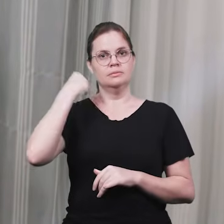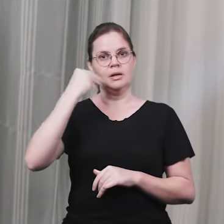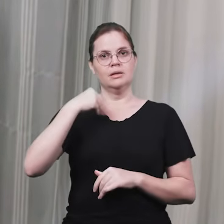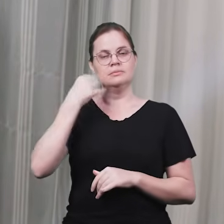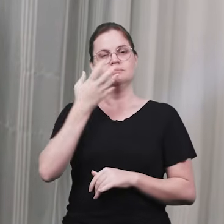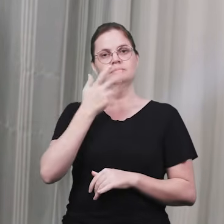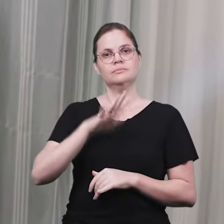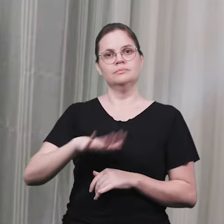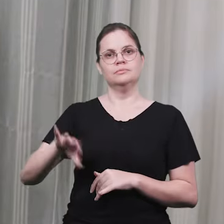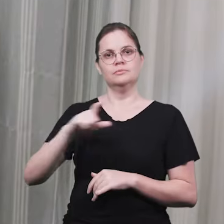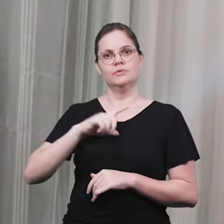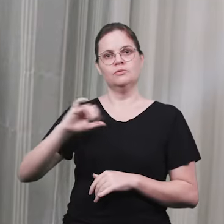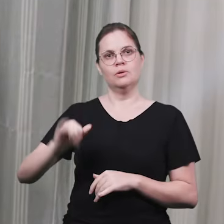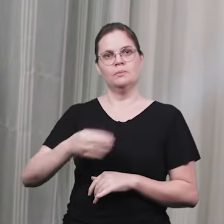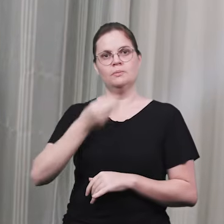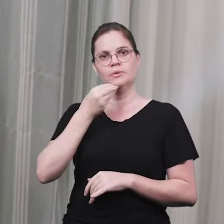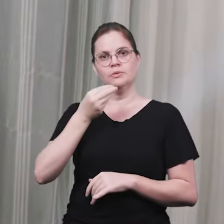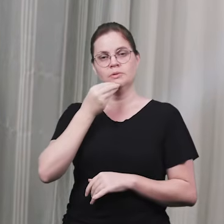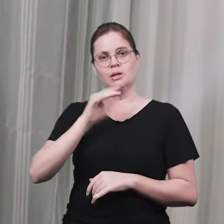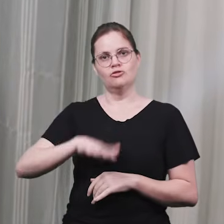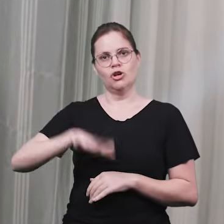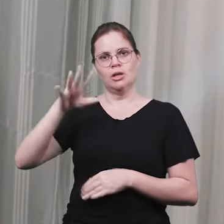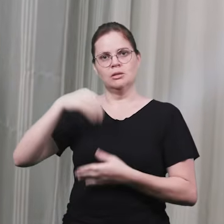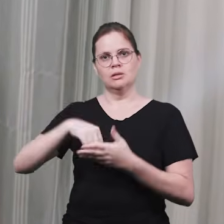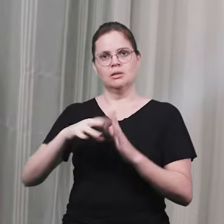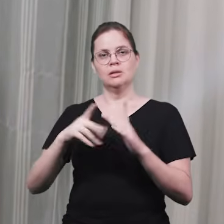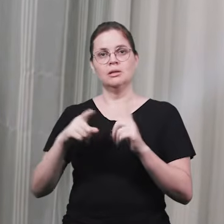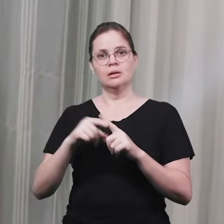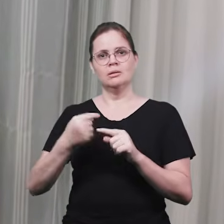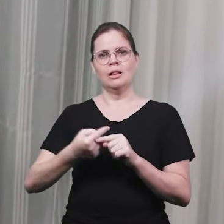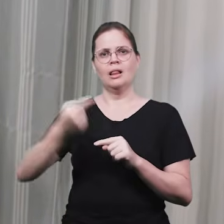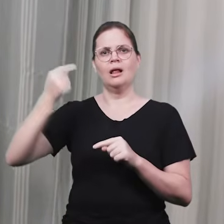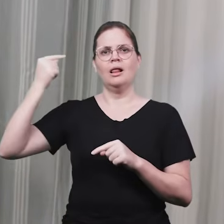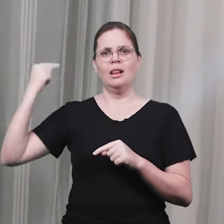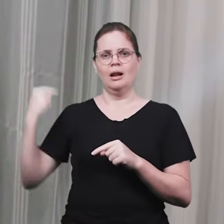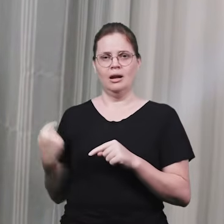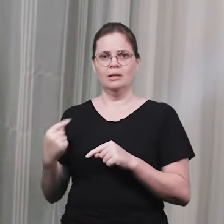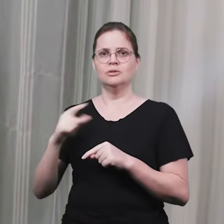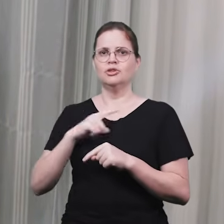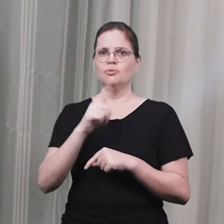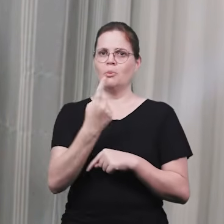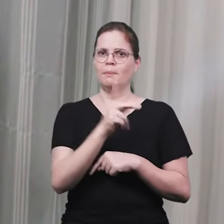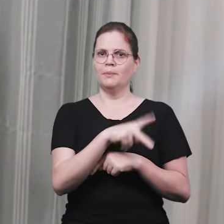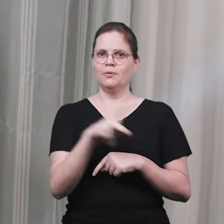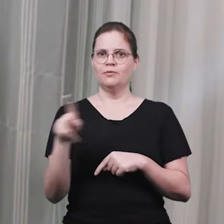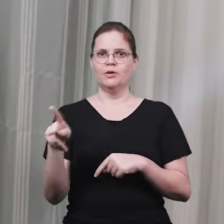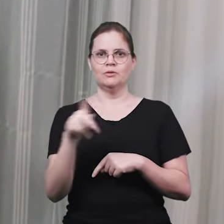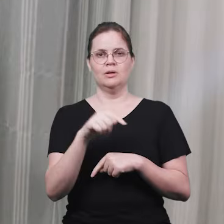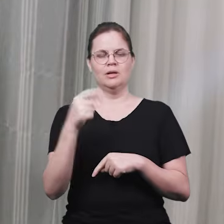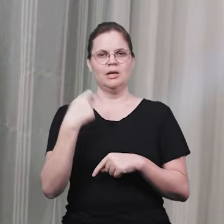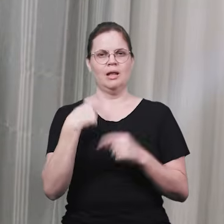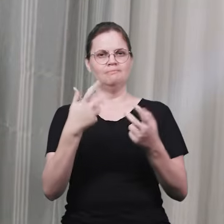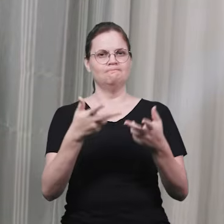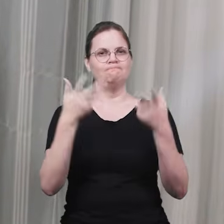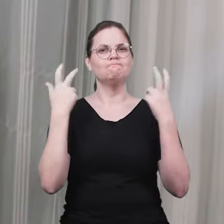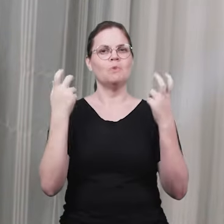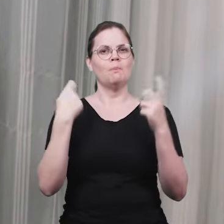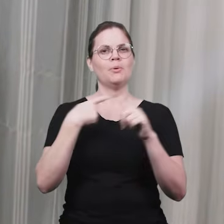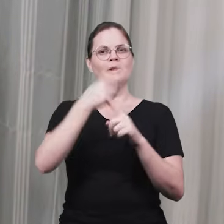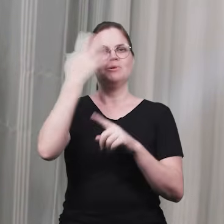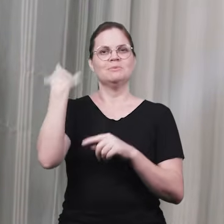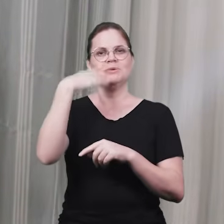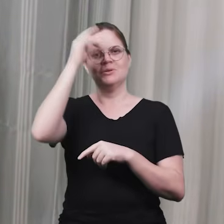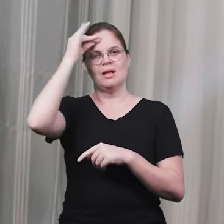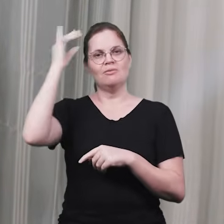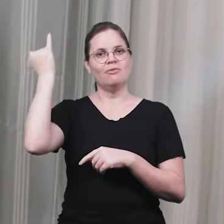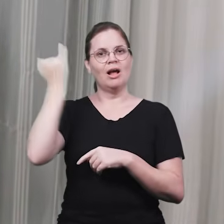experiência na minha infância. Eu tive a oportunidade de crescer nessa obra. E naquela época, eu tive uma professora que já tinha a direção do Senhor